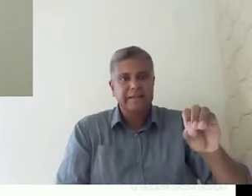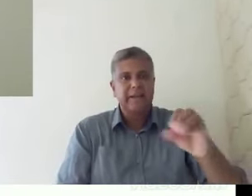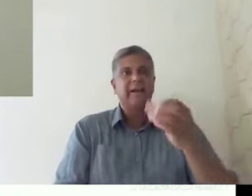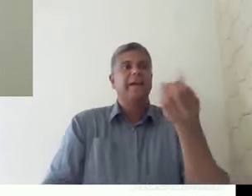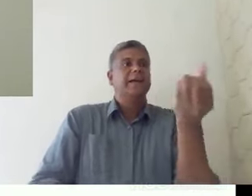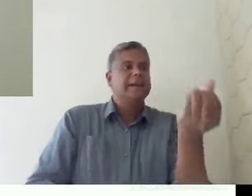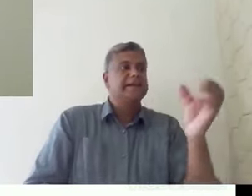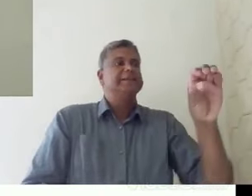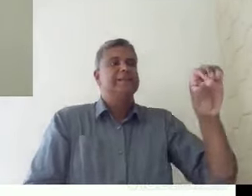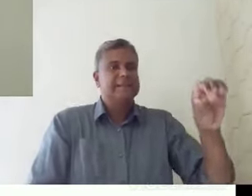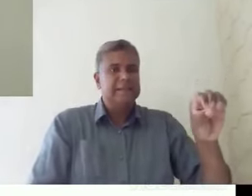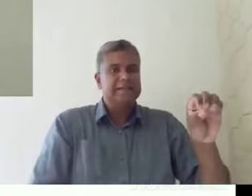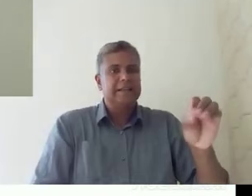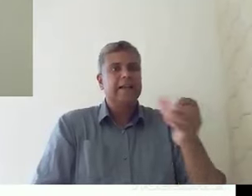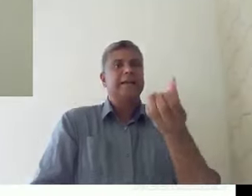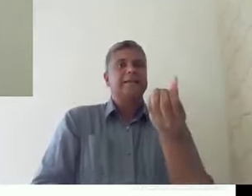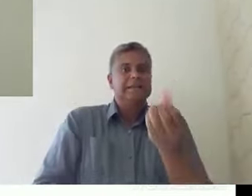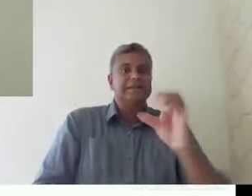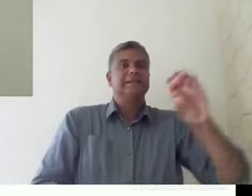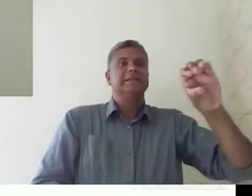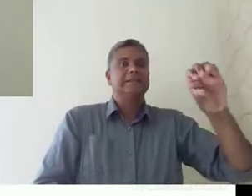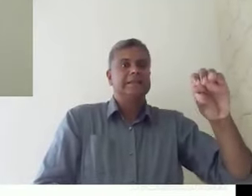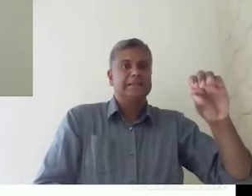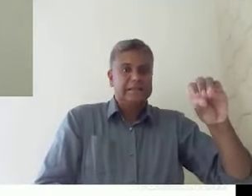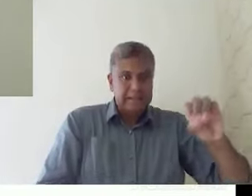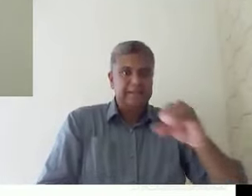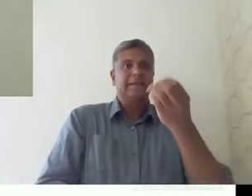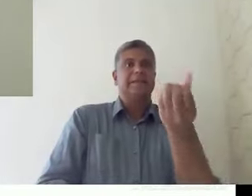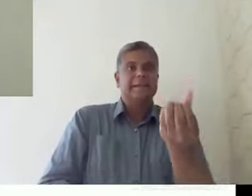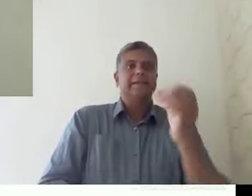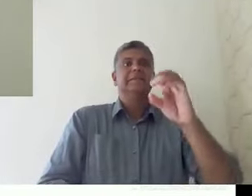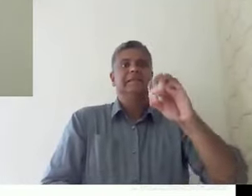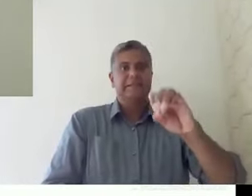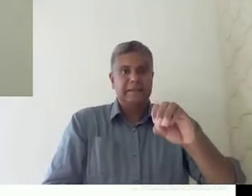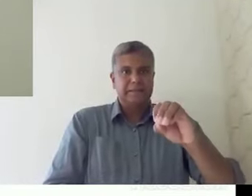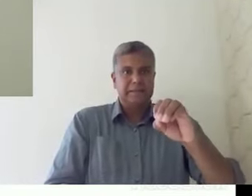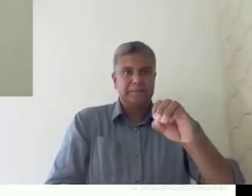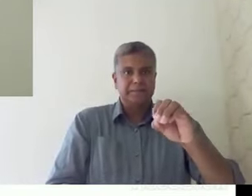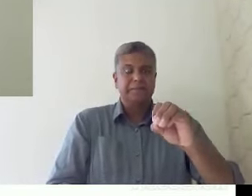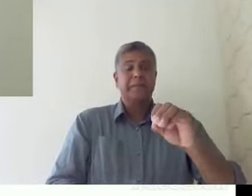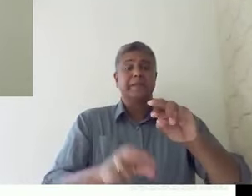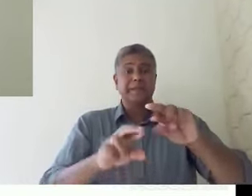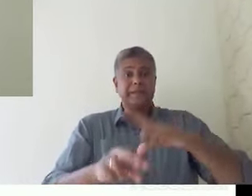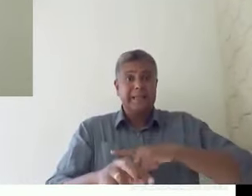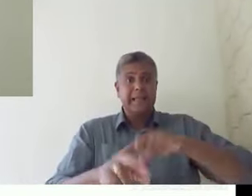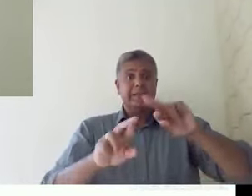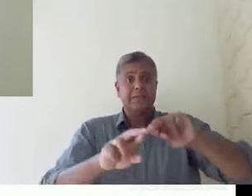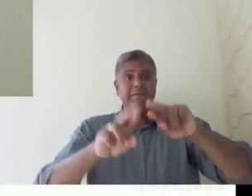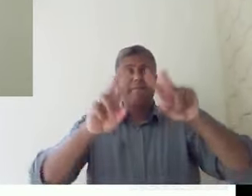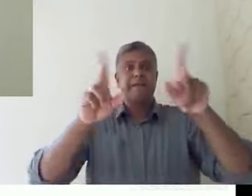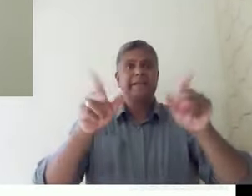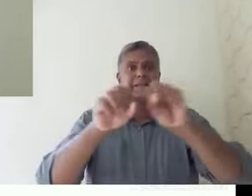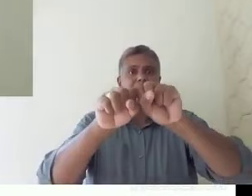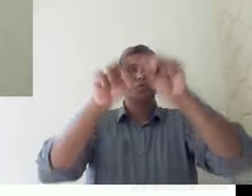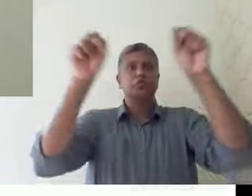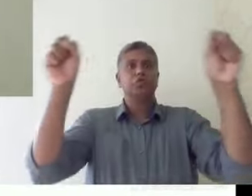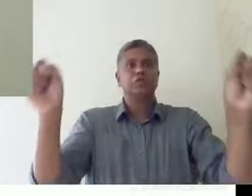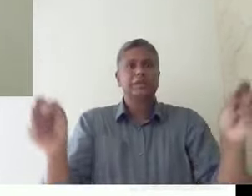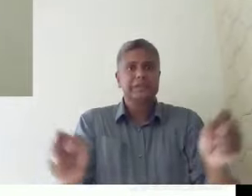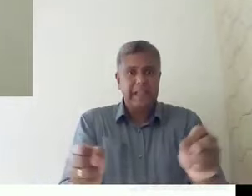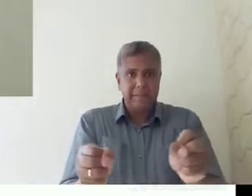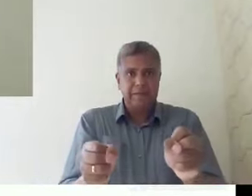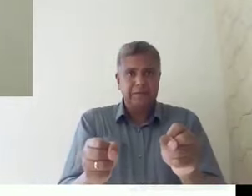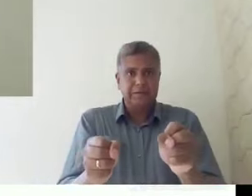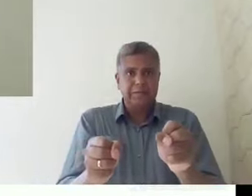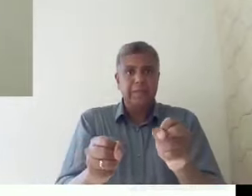eu coloquei uma observação no quadro para vocês entenderem a diferença desses dois sistemas.